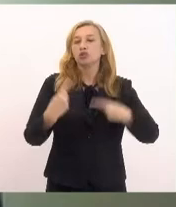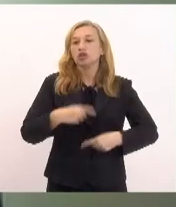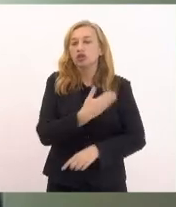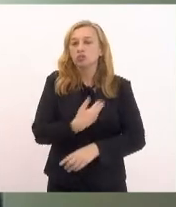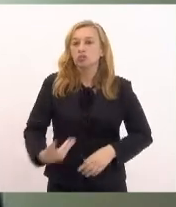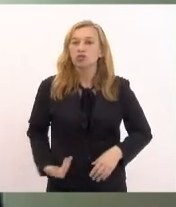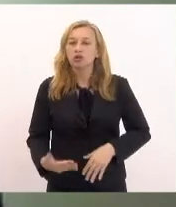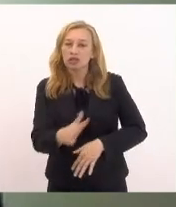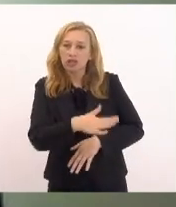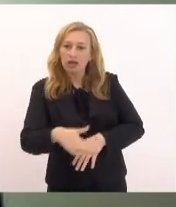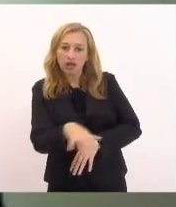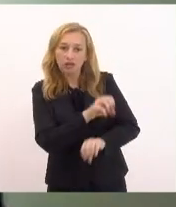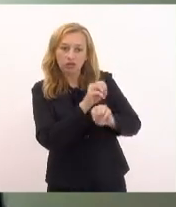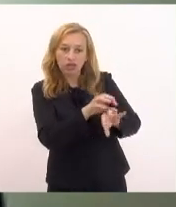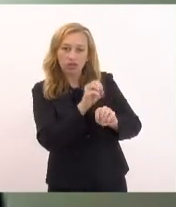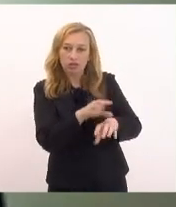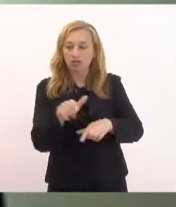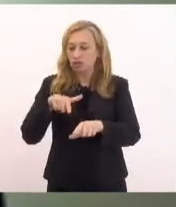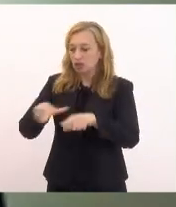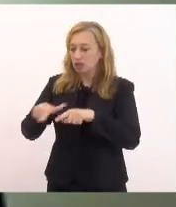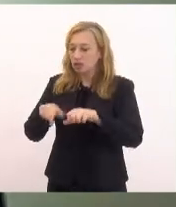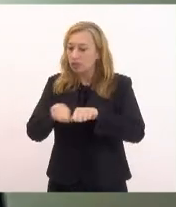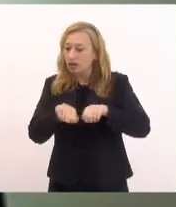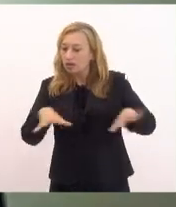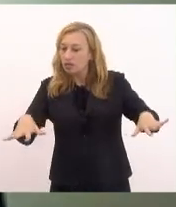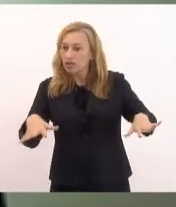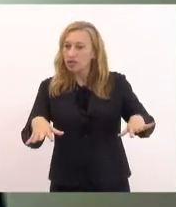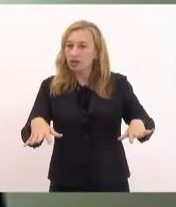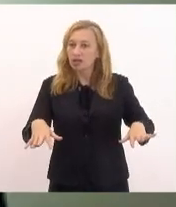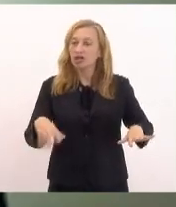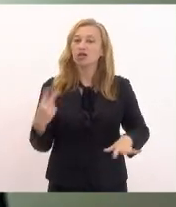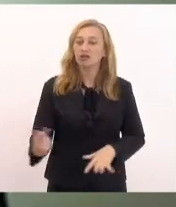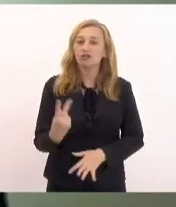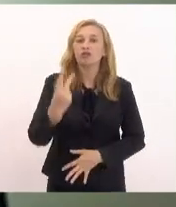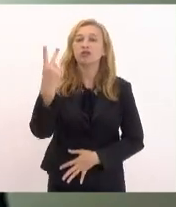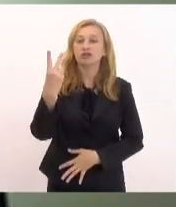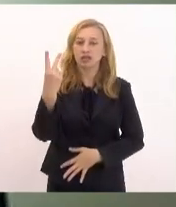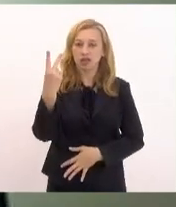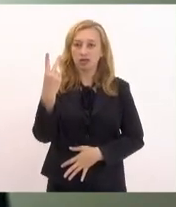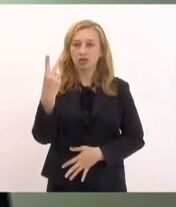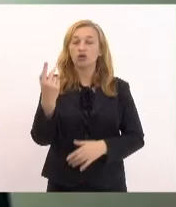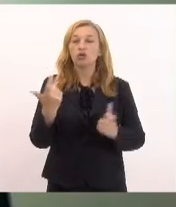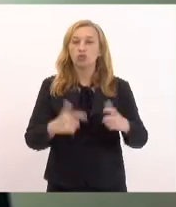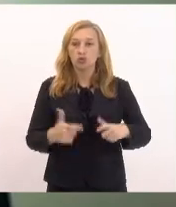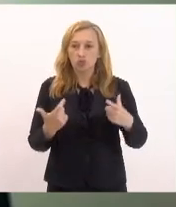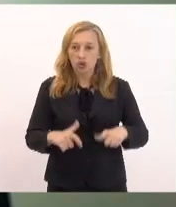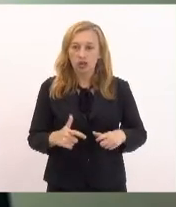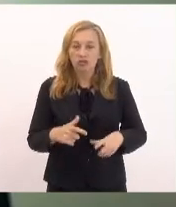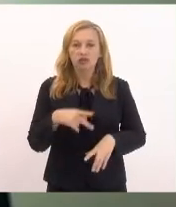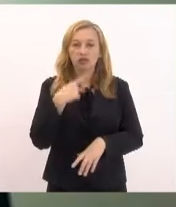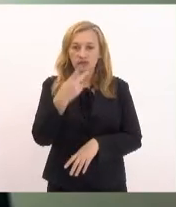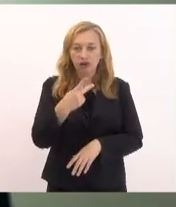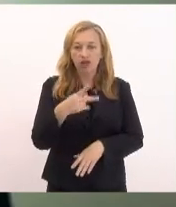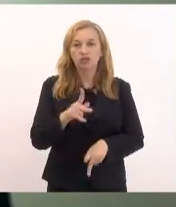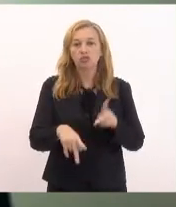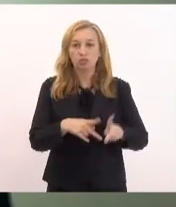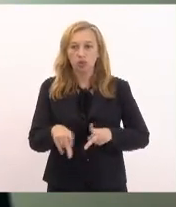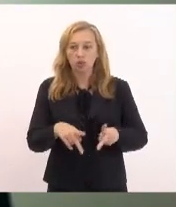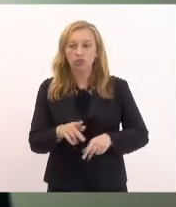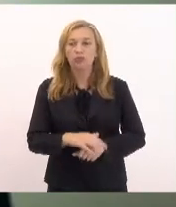trabalho, para ampliar a participação, valorizando o local de fala dessa